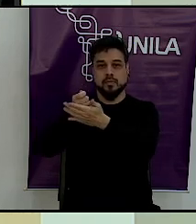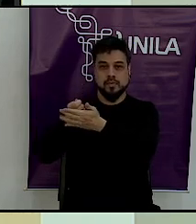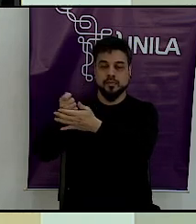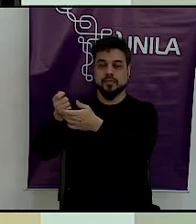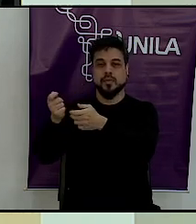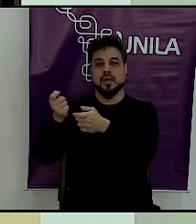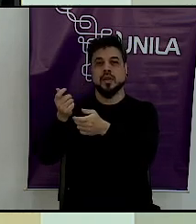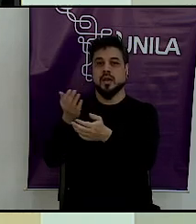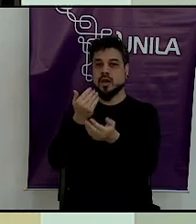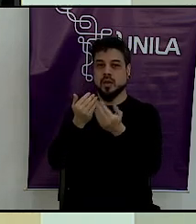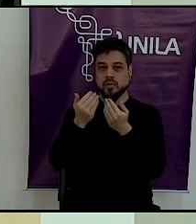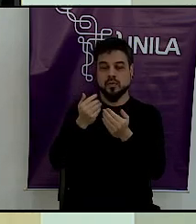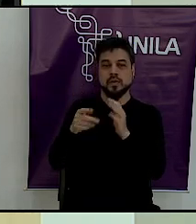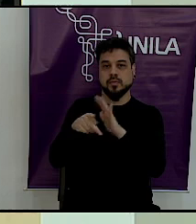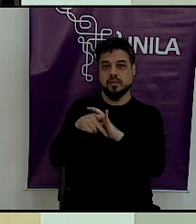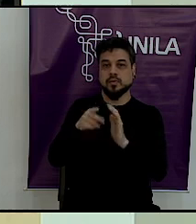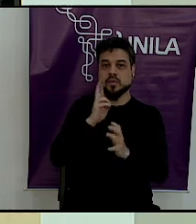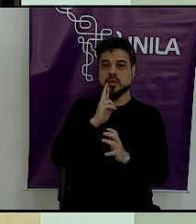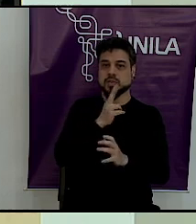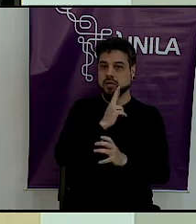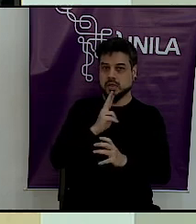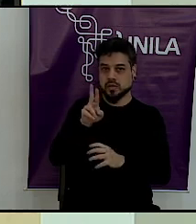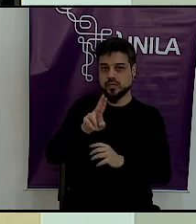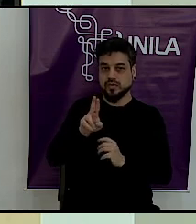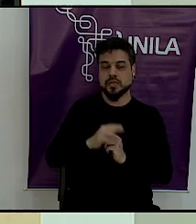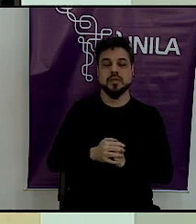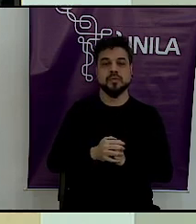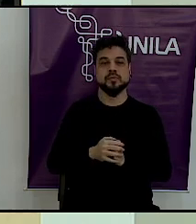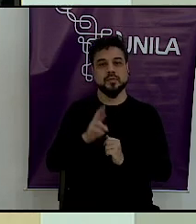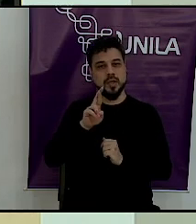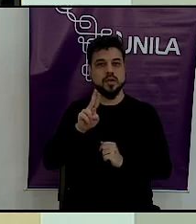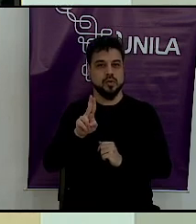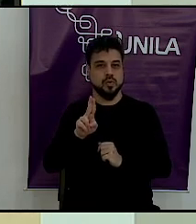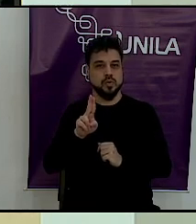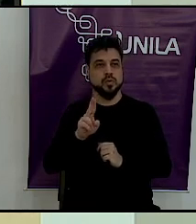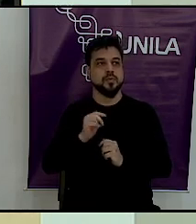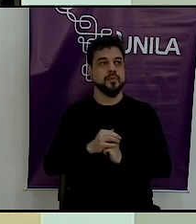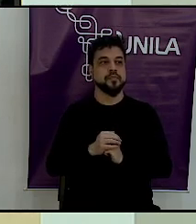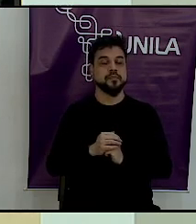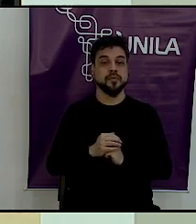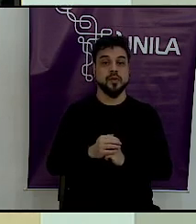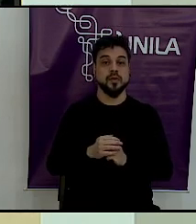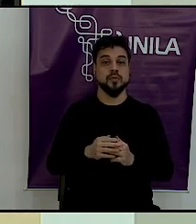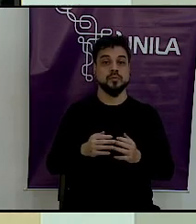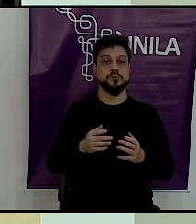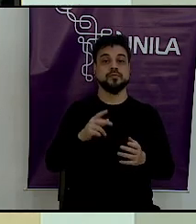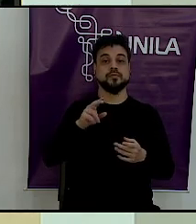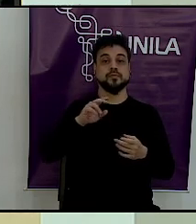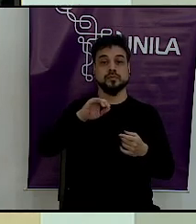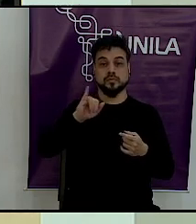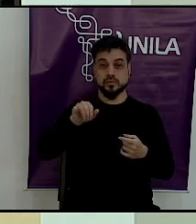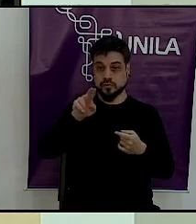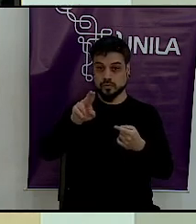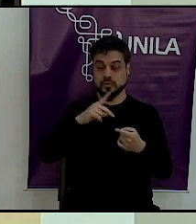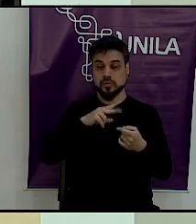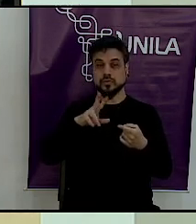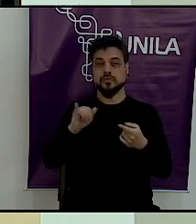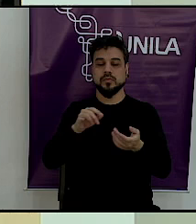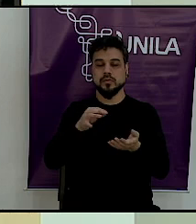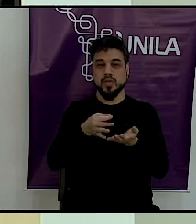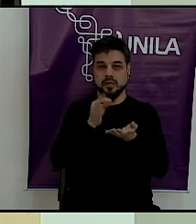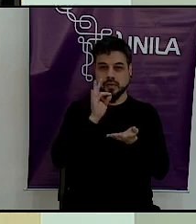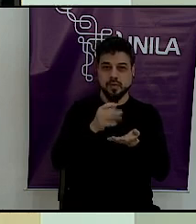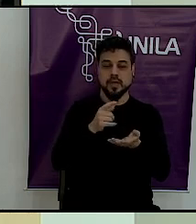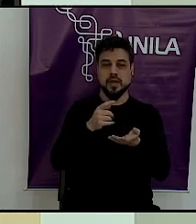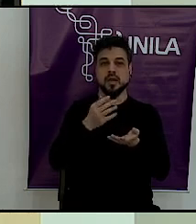da alimentação estudantil, e no JU a gente vai oferecer café da manhã, almoço e jantar.